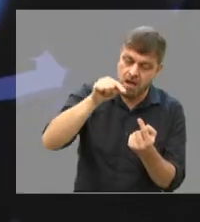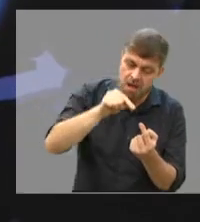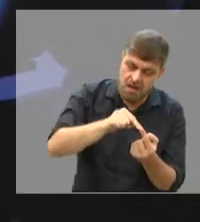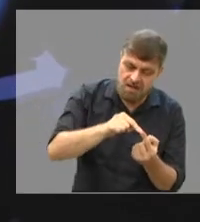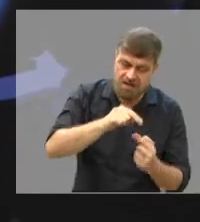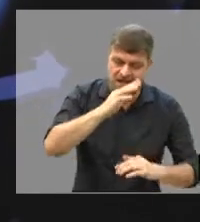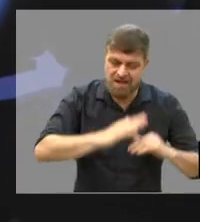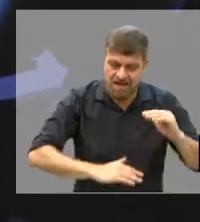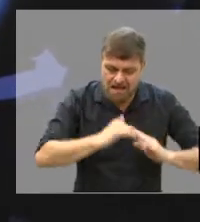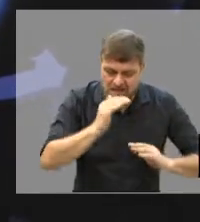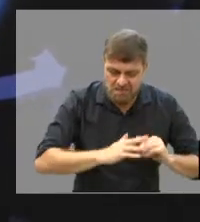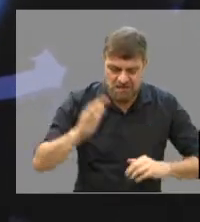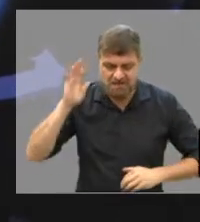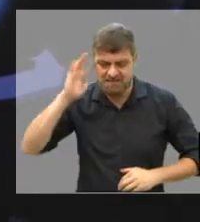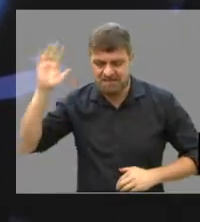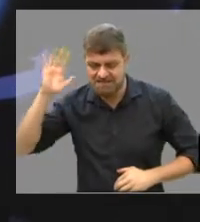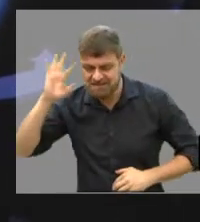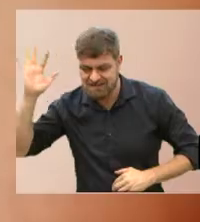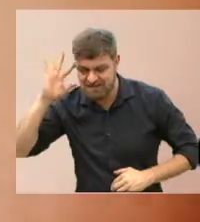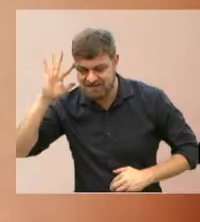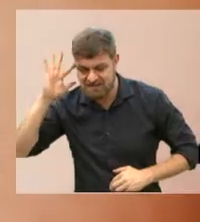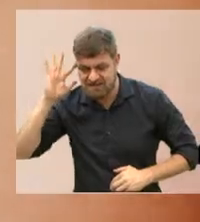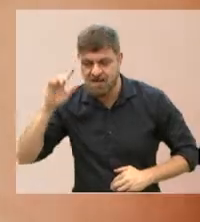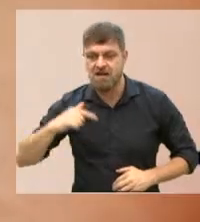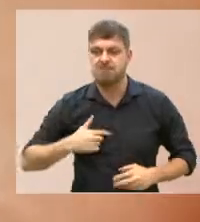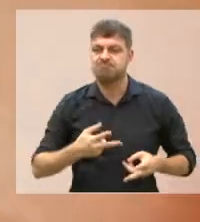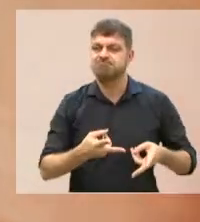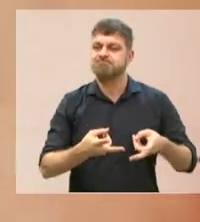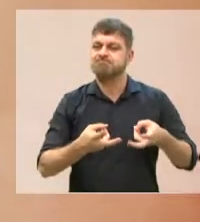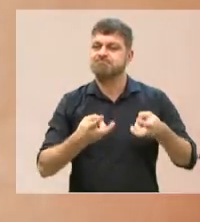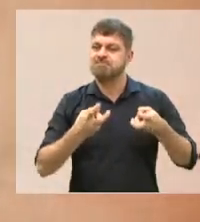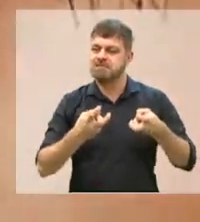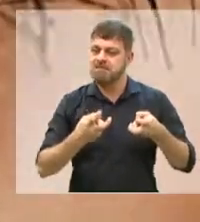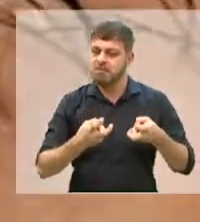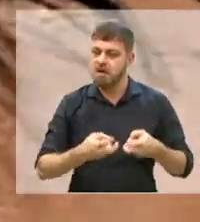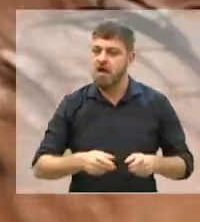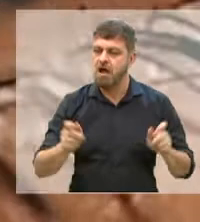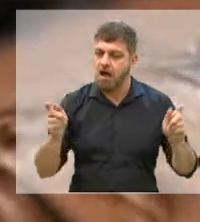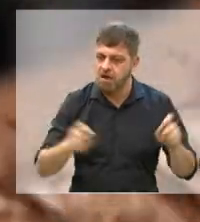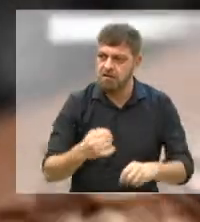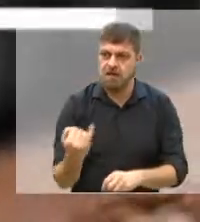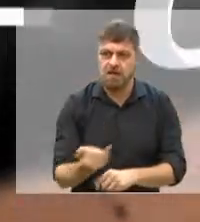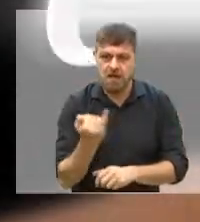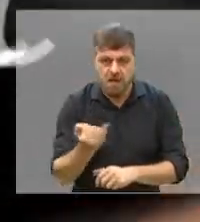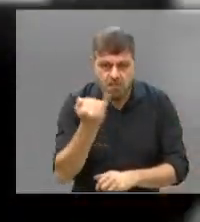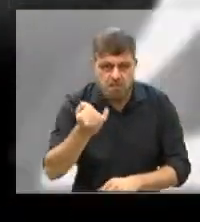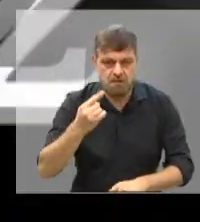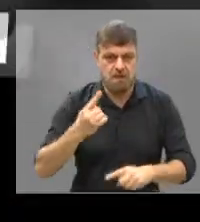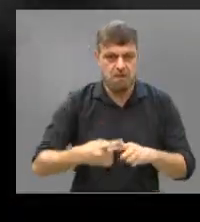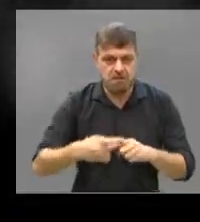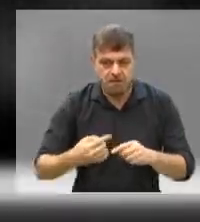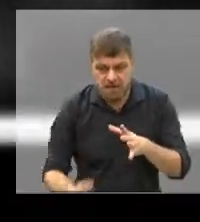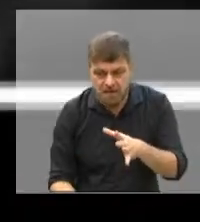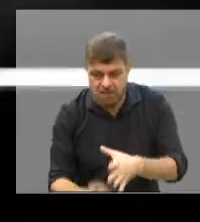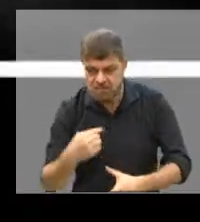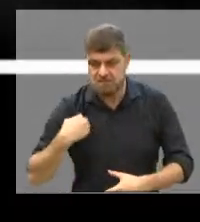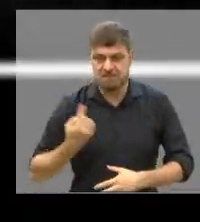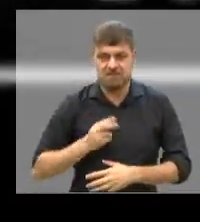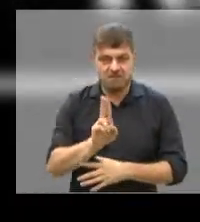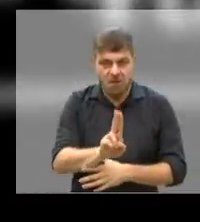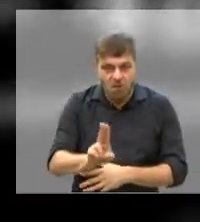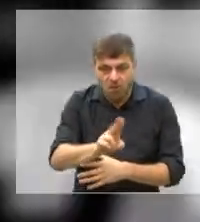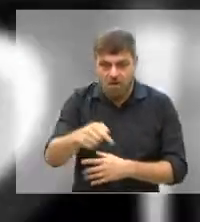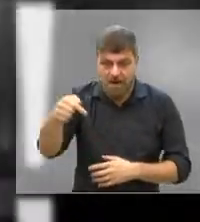estavam solitárias, ele começa a fazer isso foi feito para usar aqui,